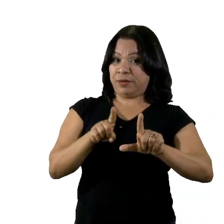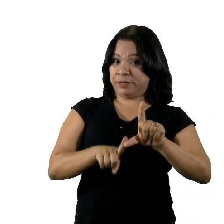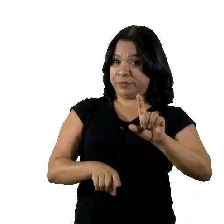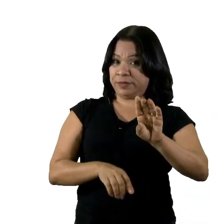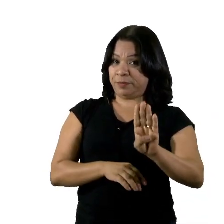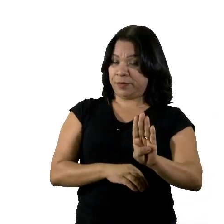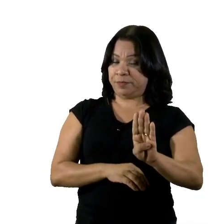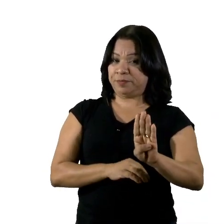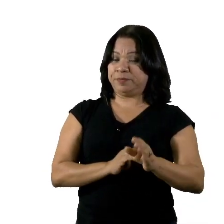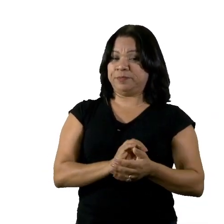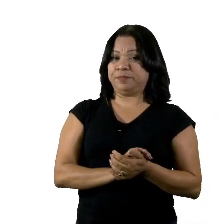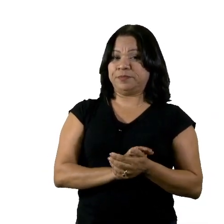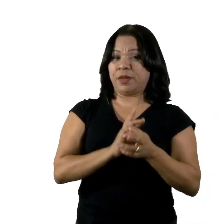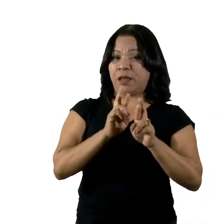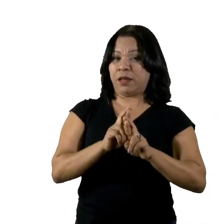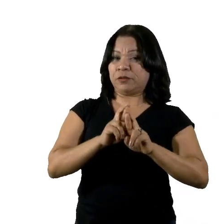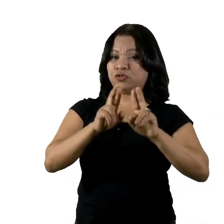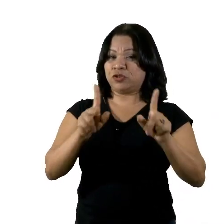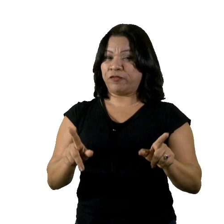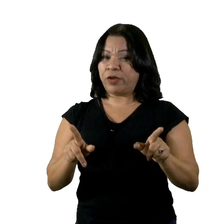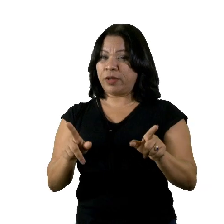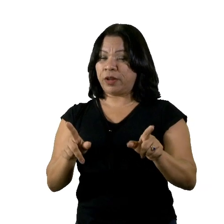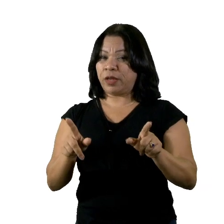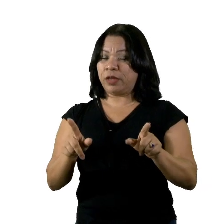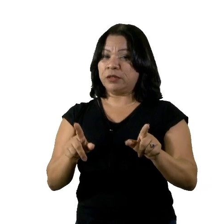A diferença entre X e Y.